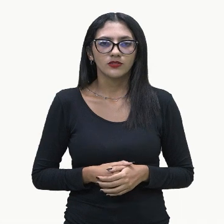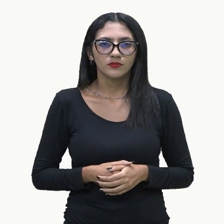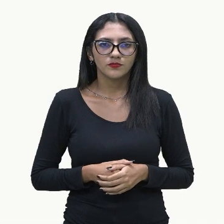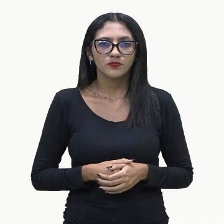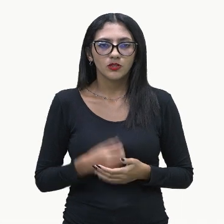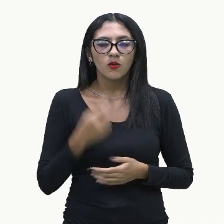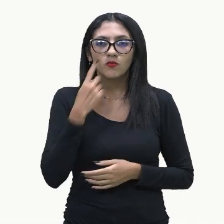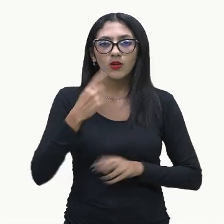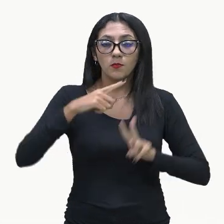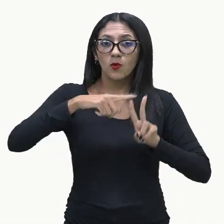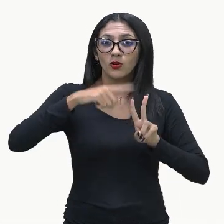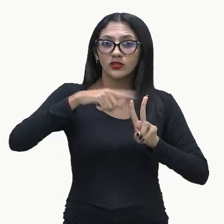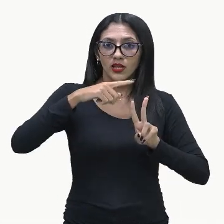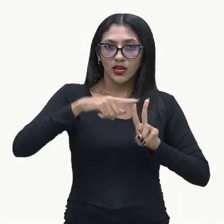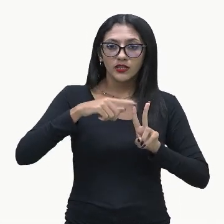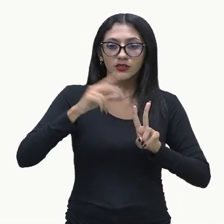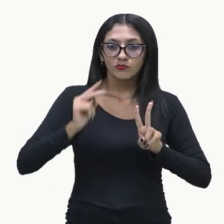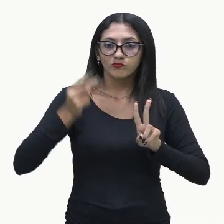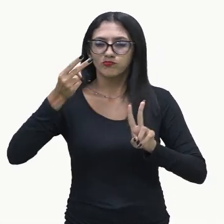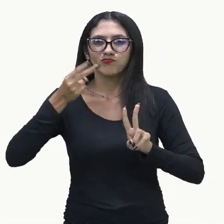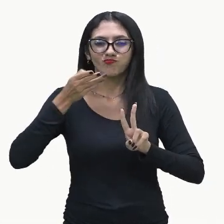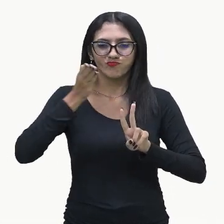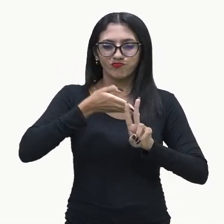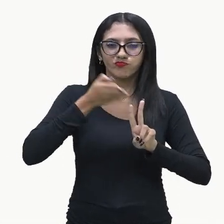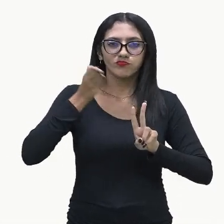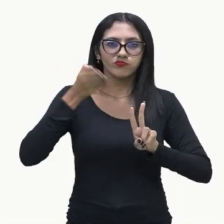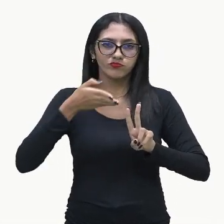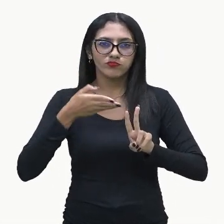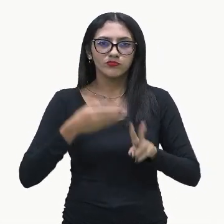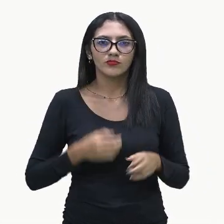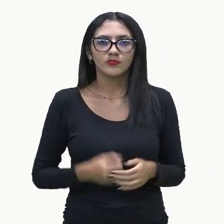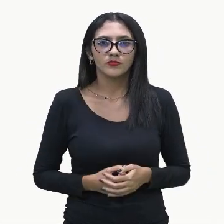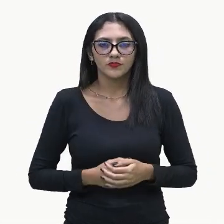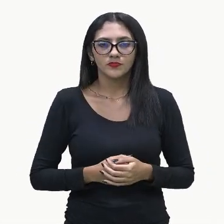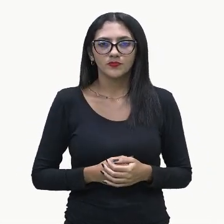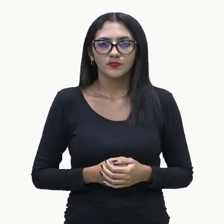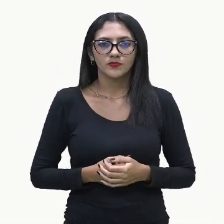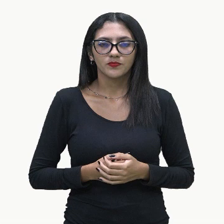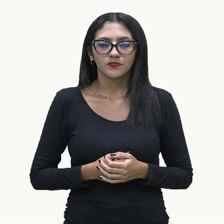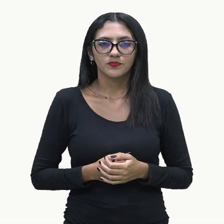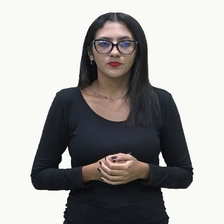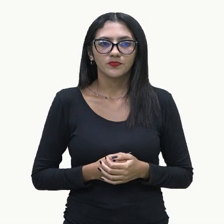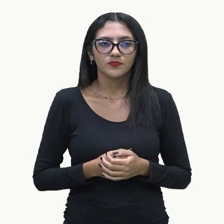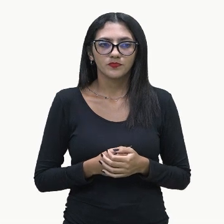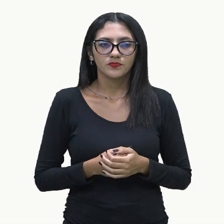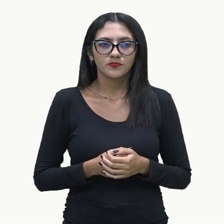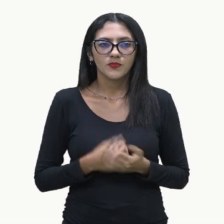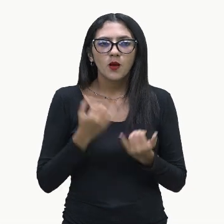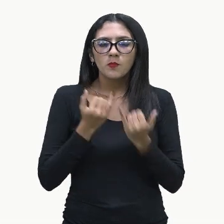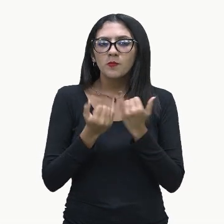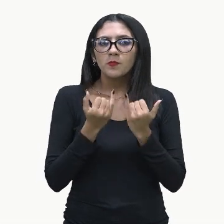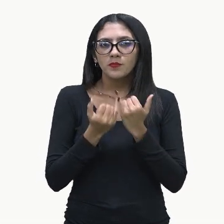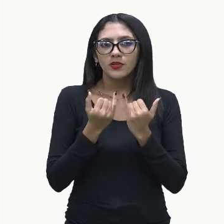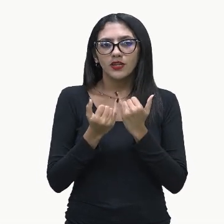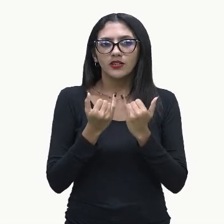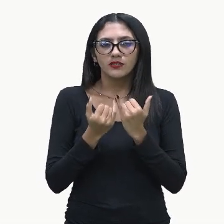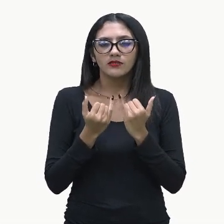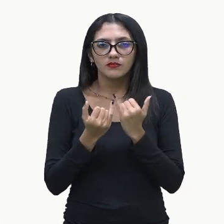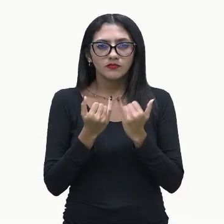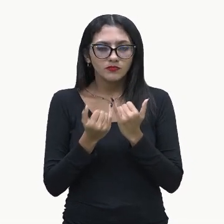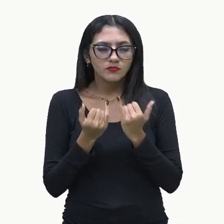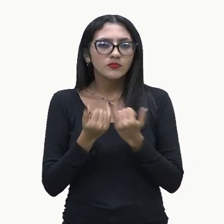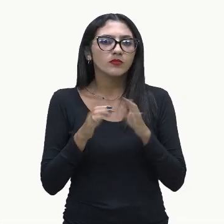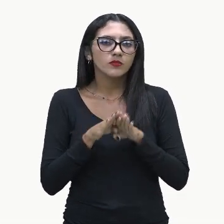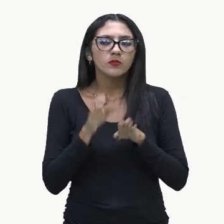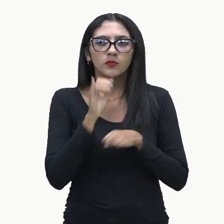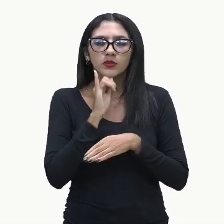potenciação. É raiz quadrada elevado ao quadrado. É a mesma coisa de você, tipo, como se você fosse multiplicar e